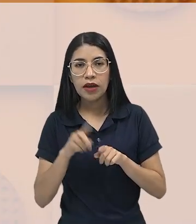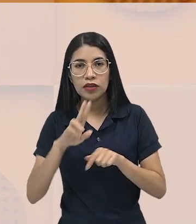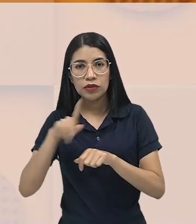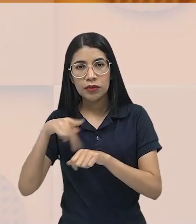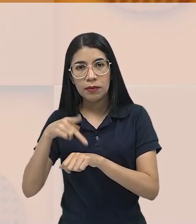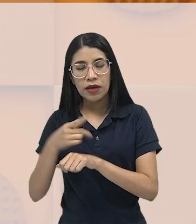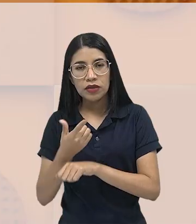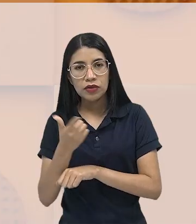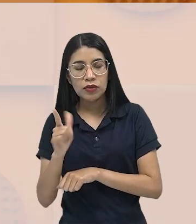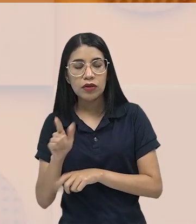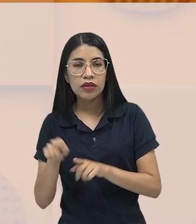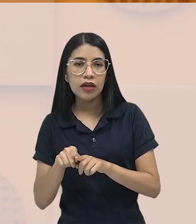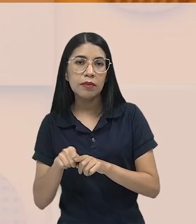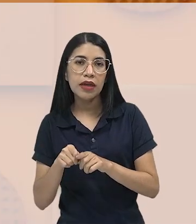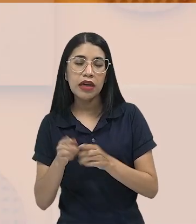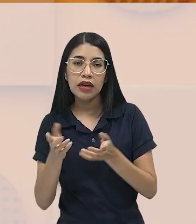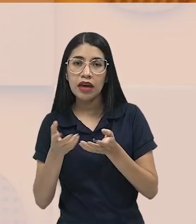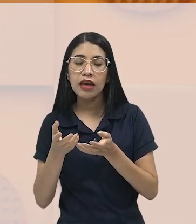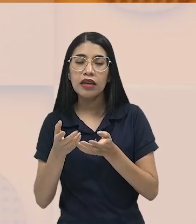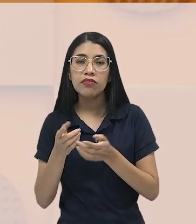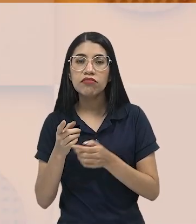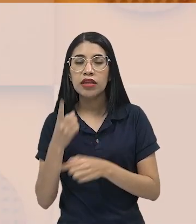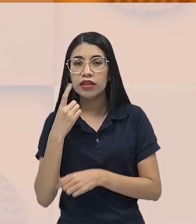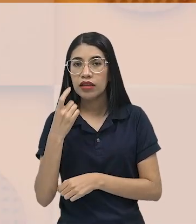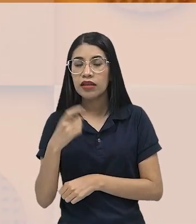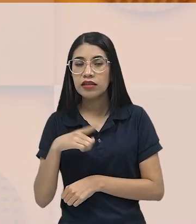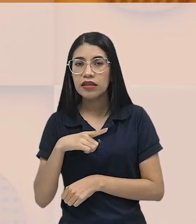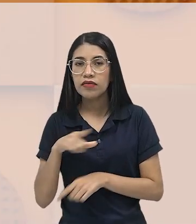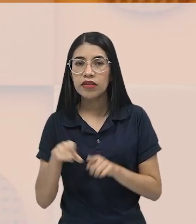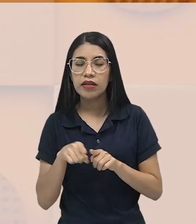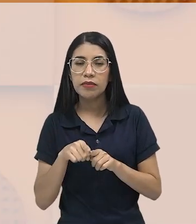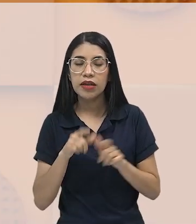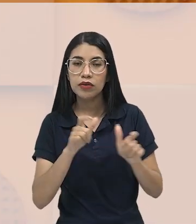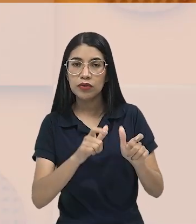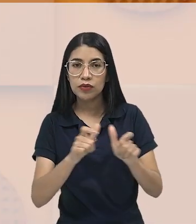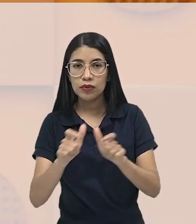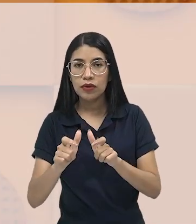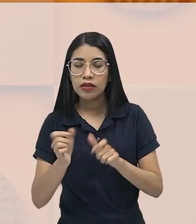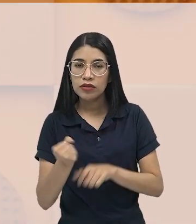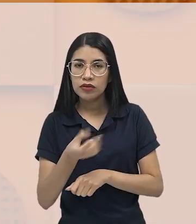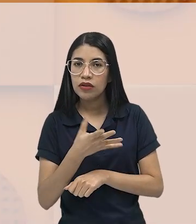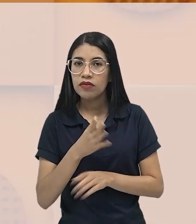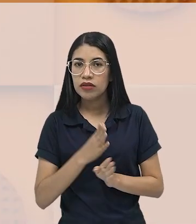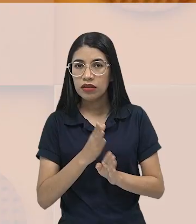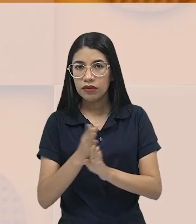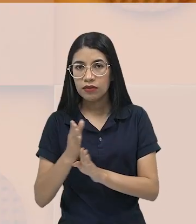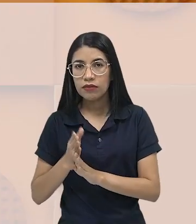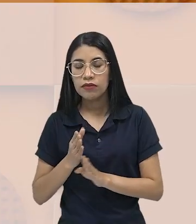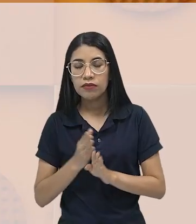eles ficaram de olho também, né, nessas conquistas, né, nessas